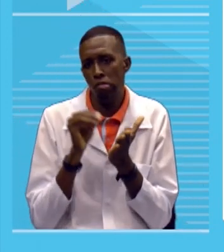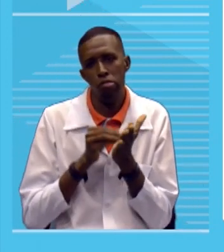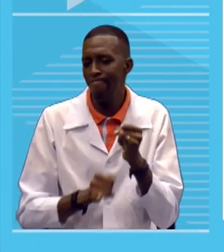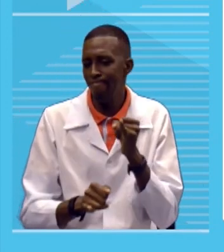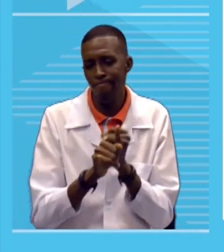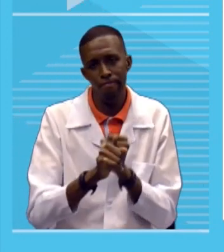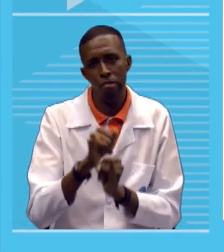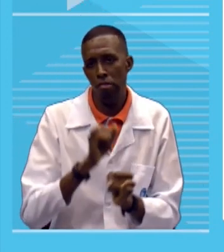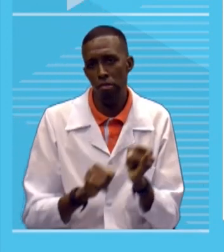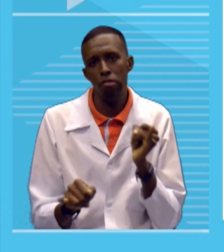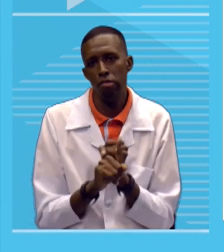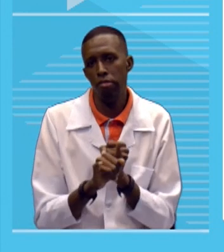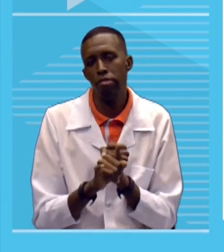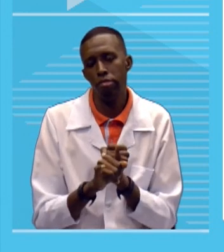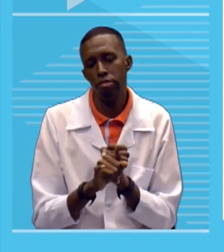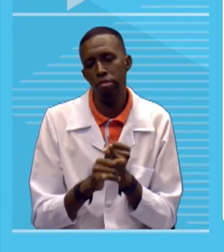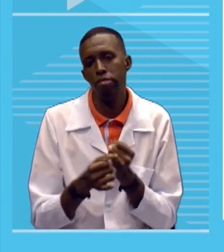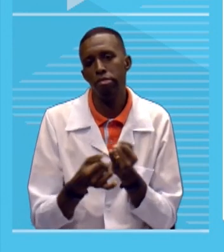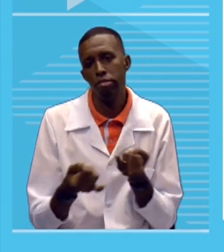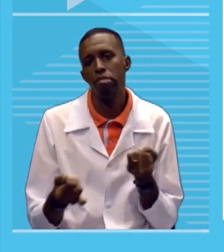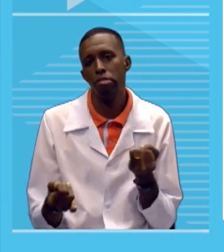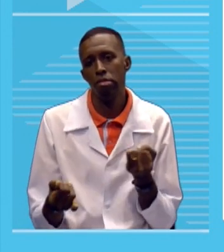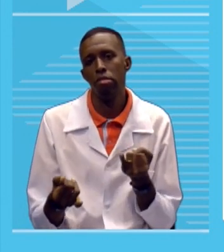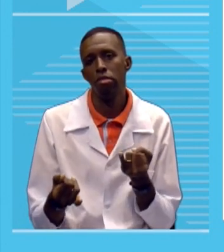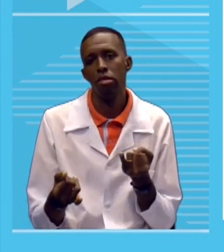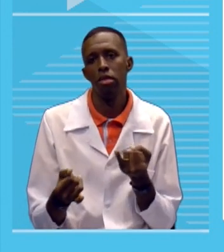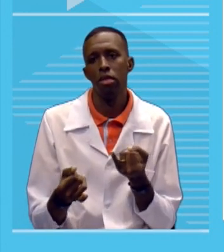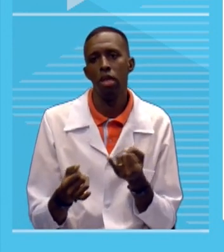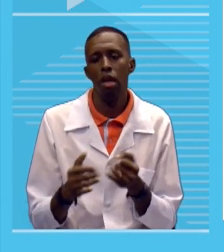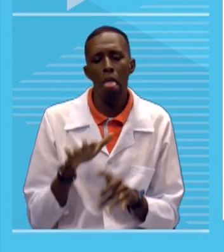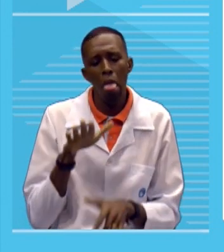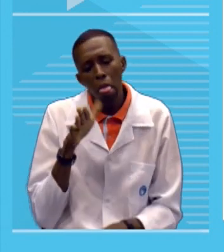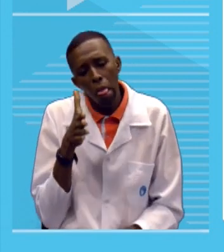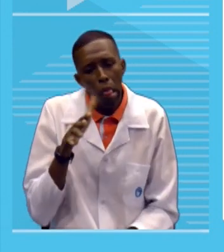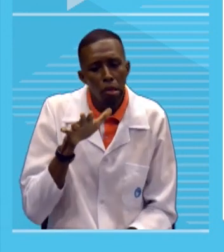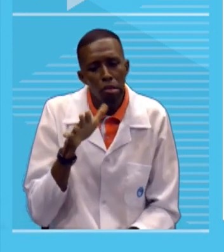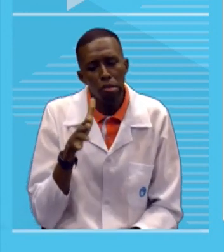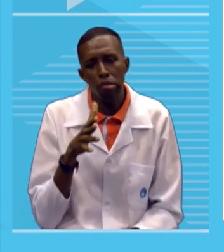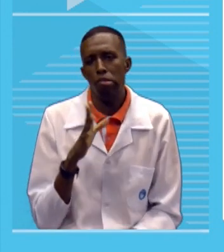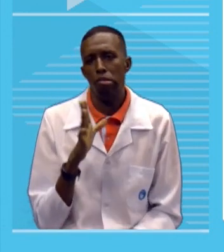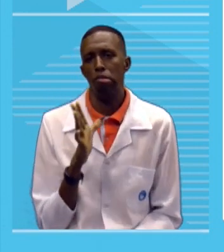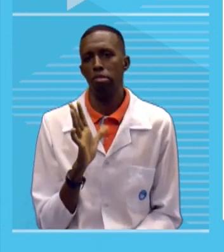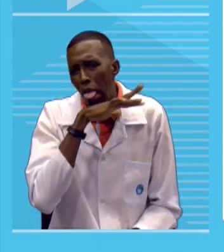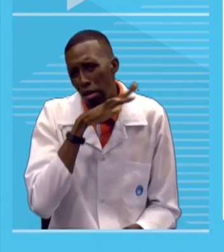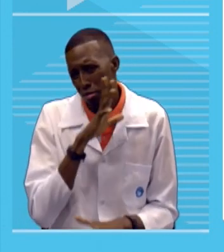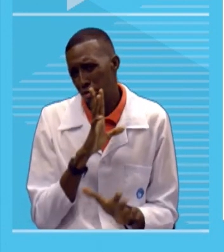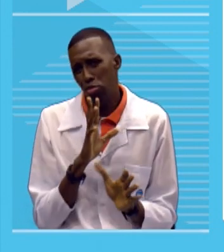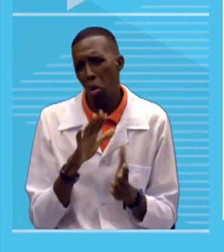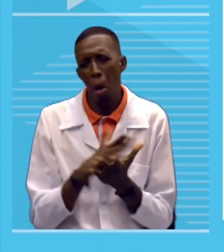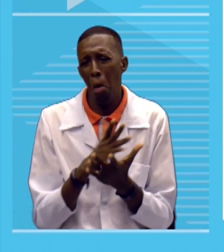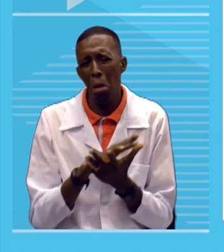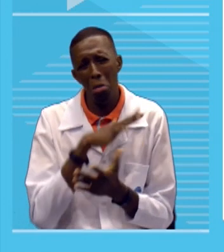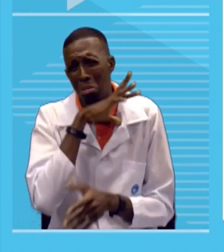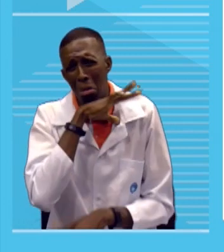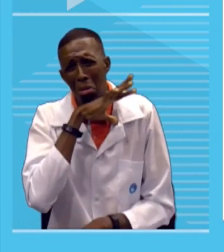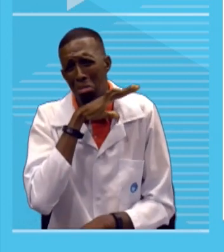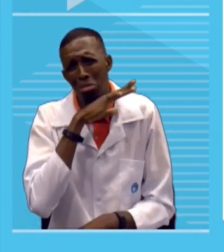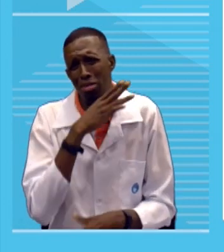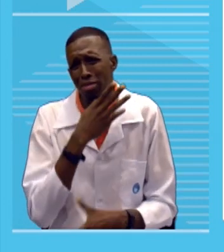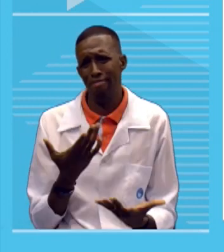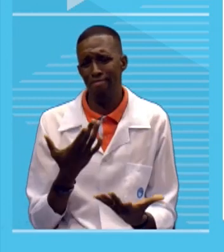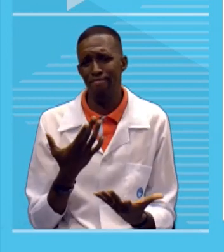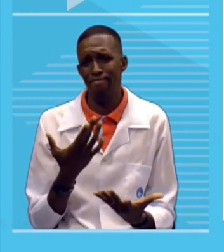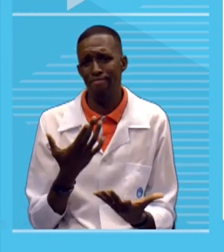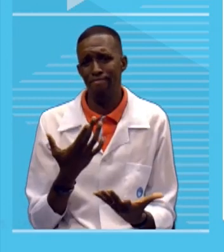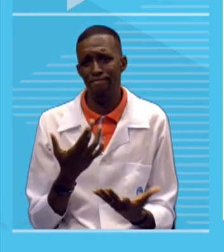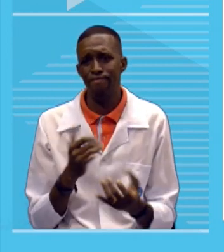uma rede de fato, né, de banda larga, de internet, de telefonia. O outro ponto foi